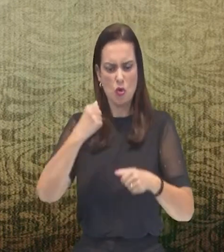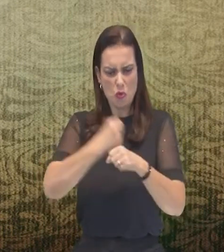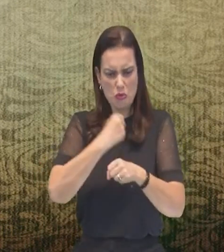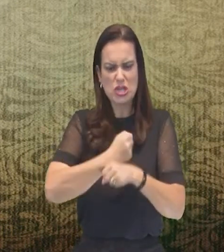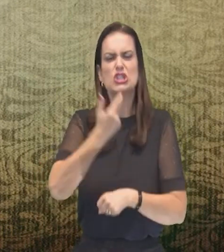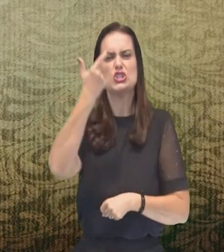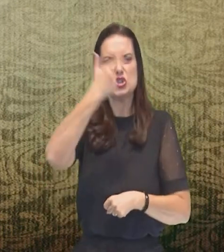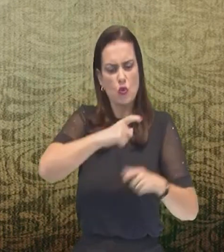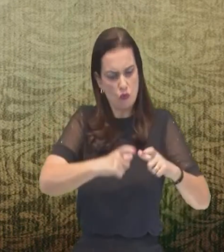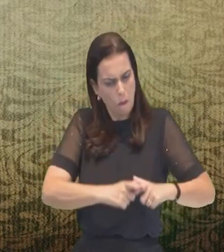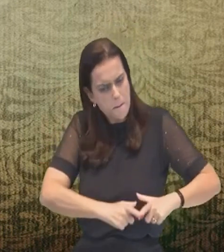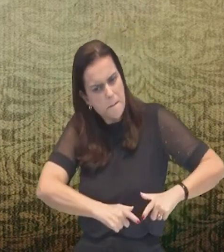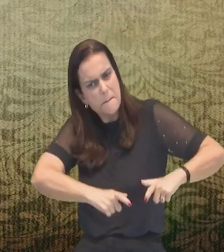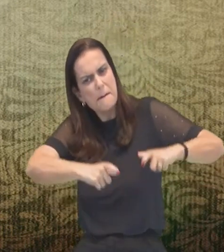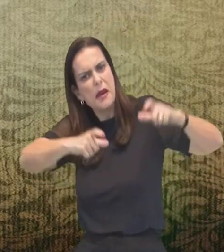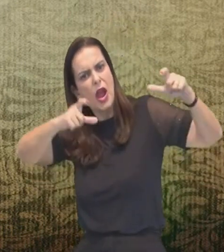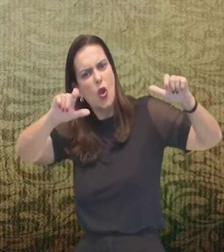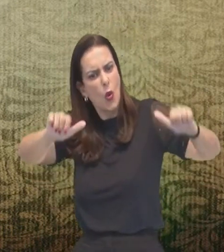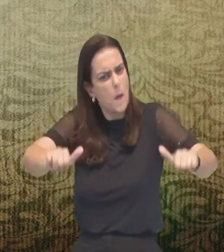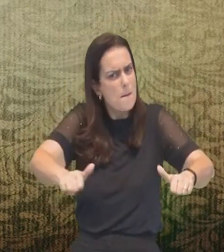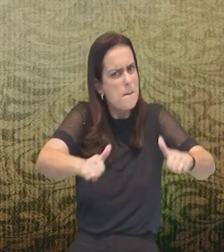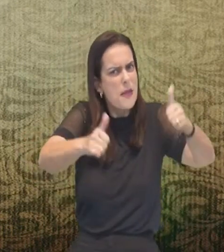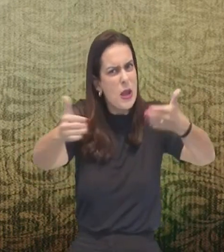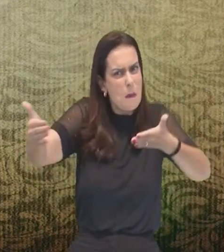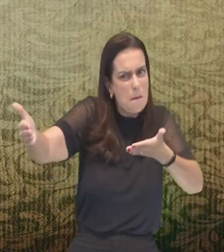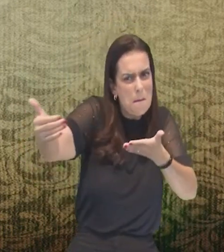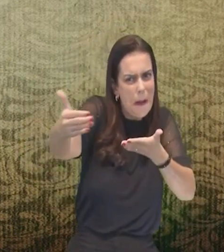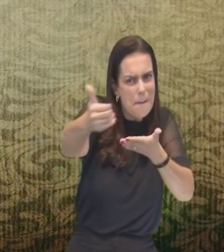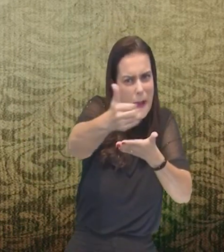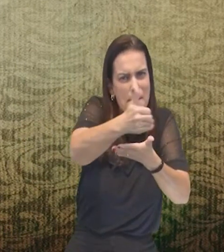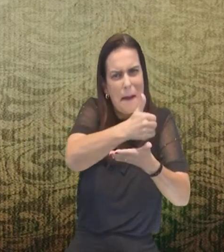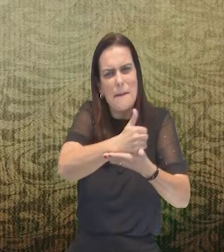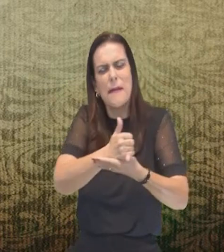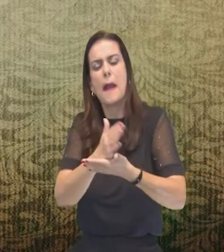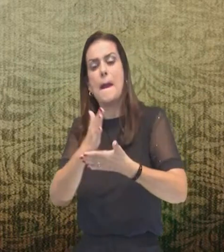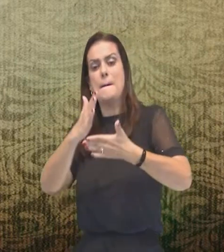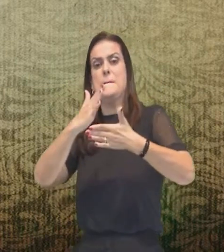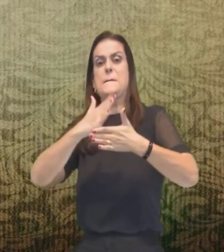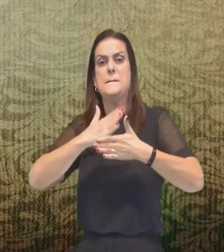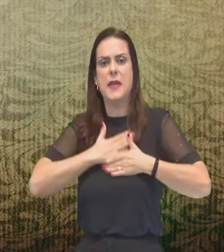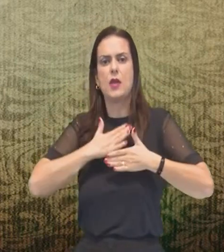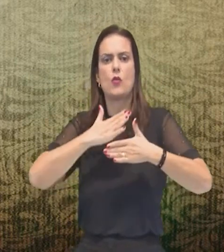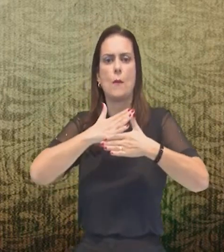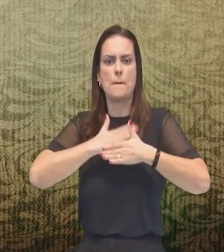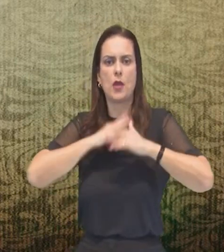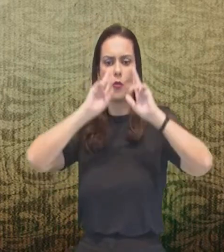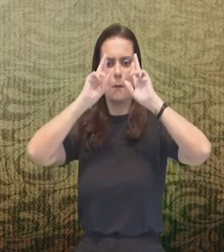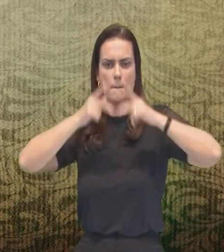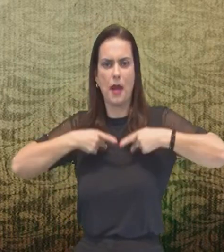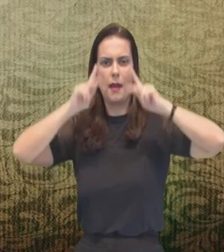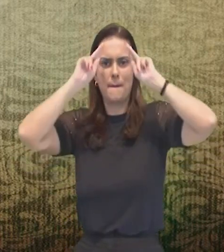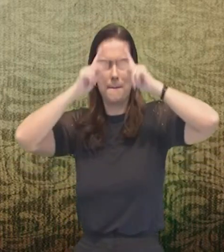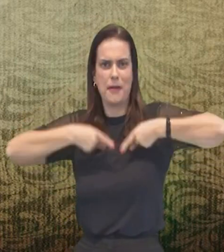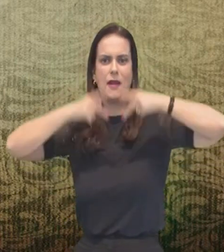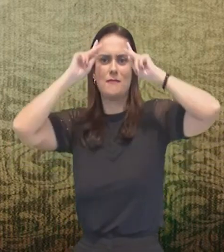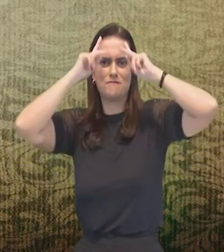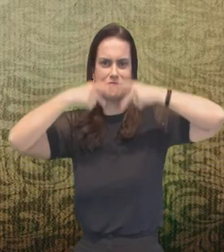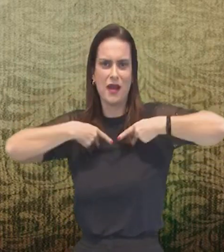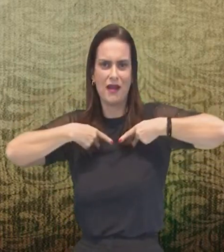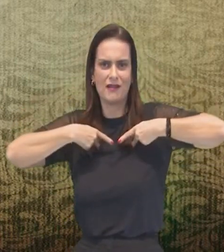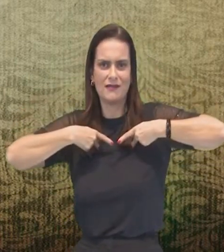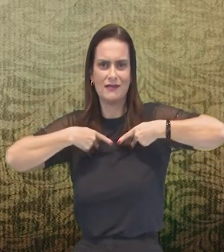reconstruí-los-ei maiores e recolherei todo o meu produto e todos os meus bens. E então